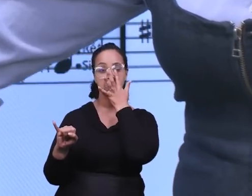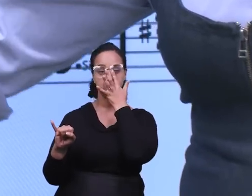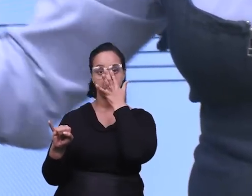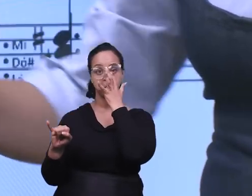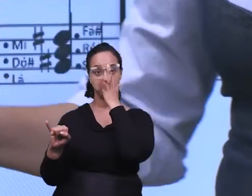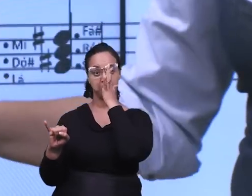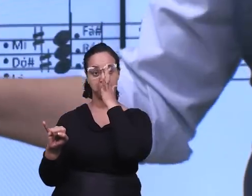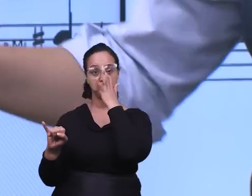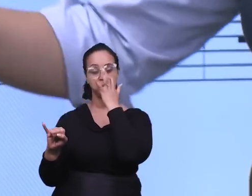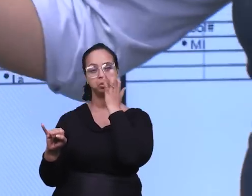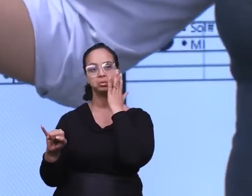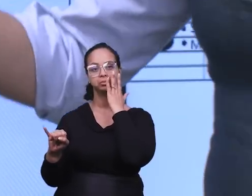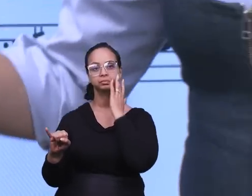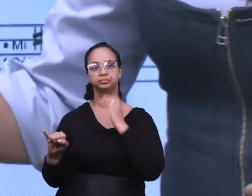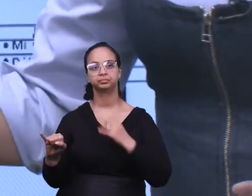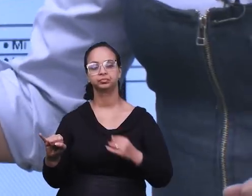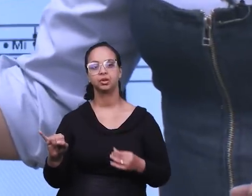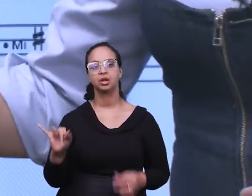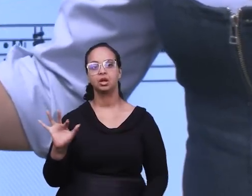nota Si.